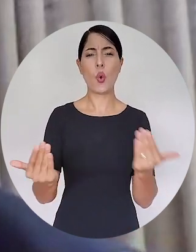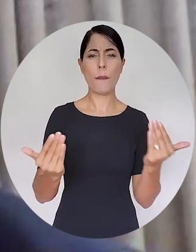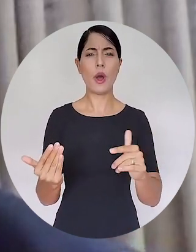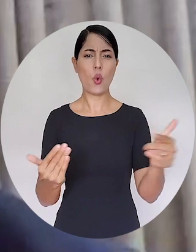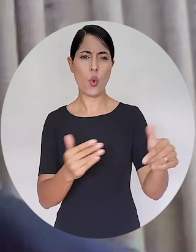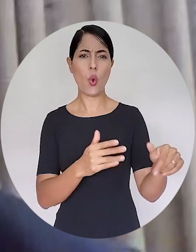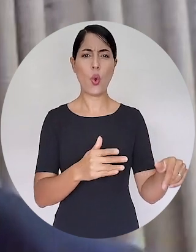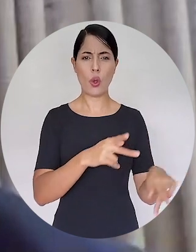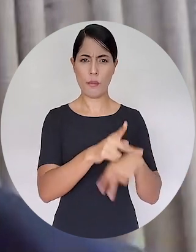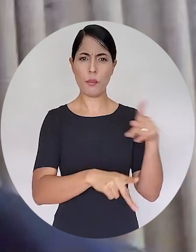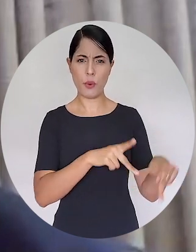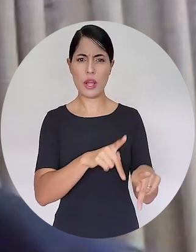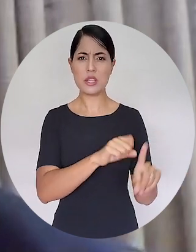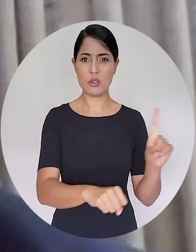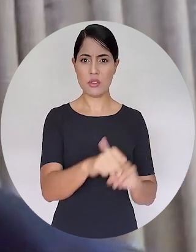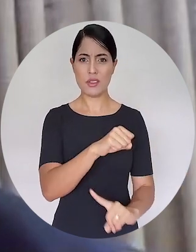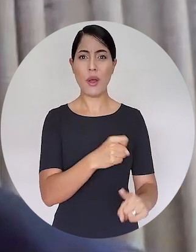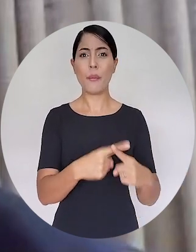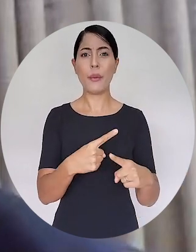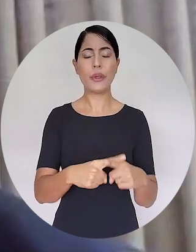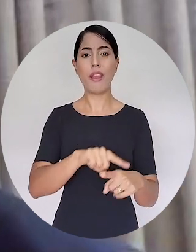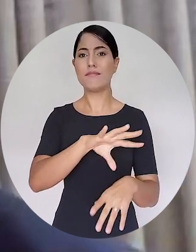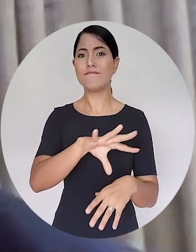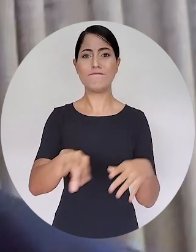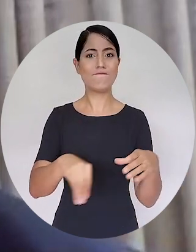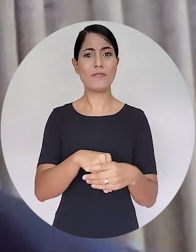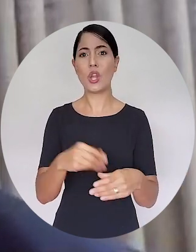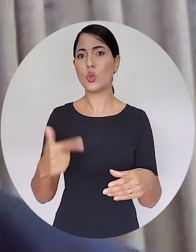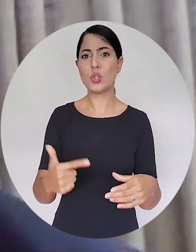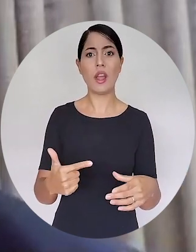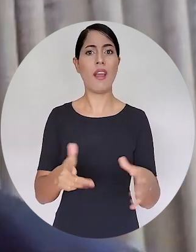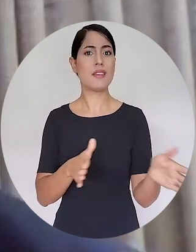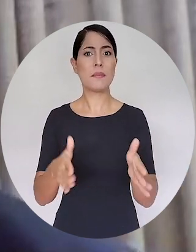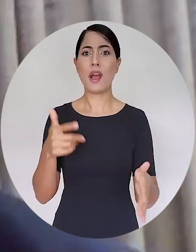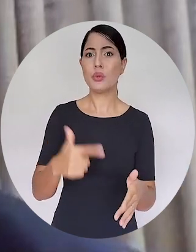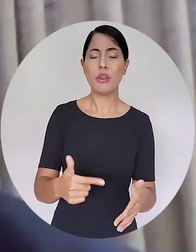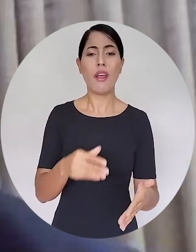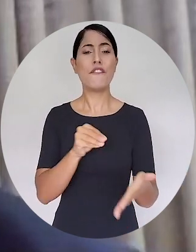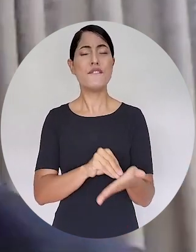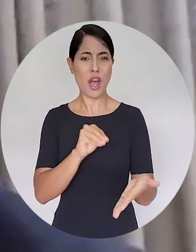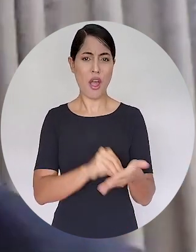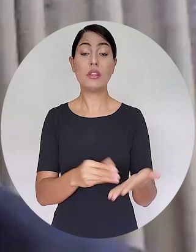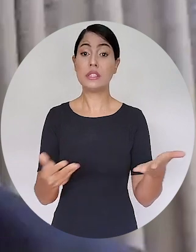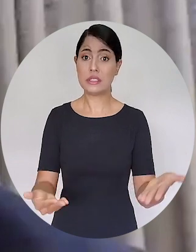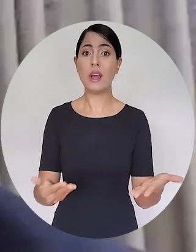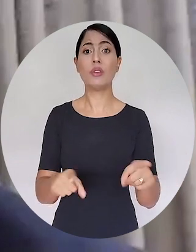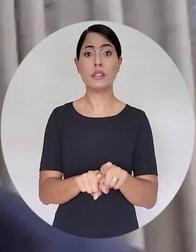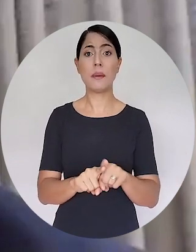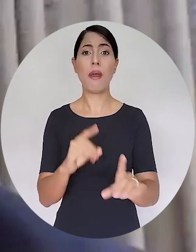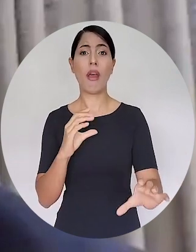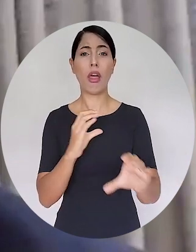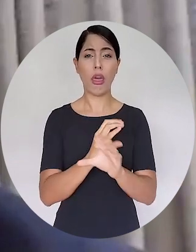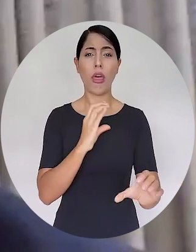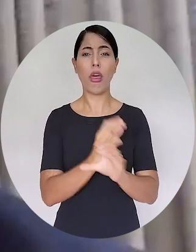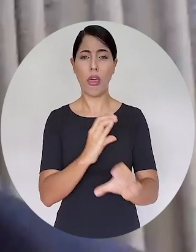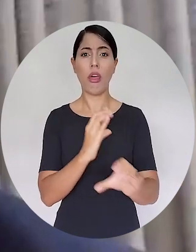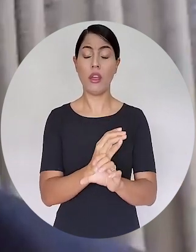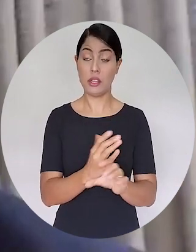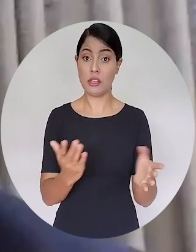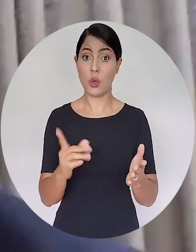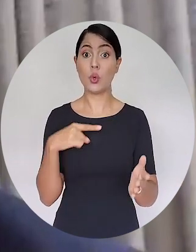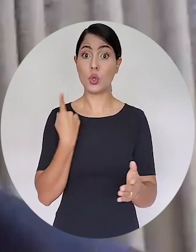pessoas na sociedade pela falta de inclusão, pela falta de acessibilidade, o atendimento no serviço público, até na comunicação. É